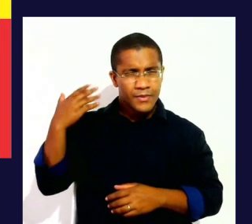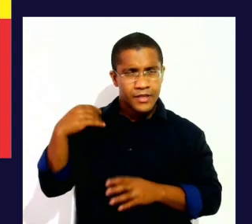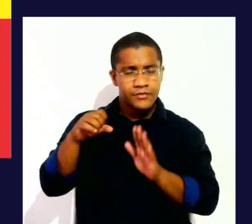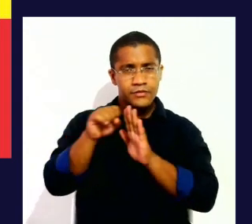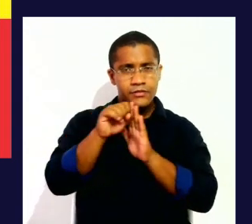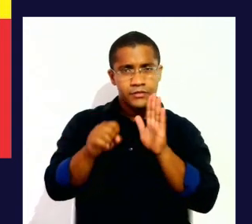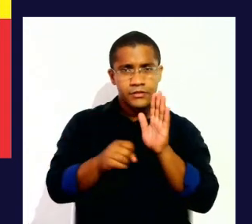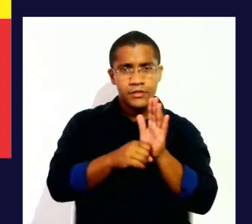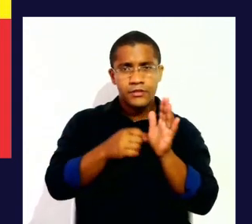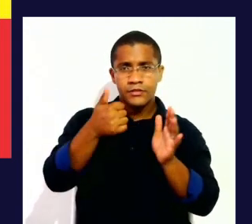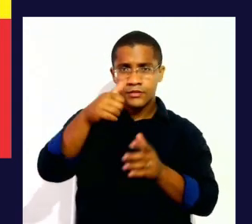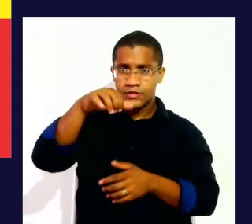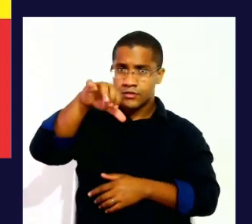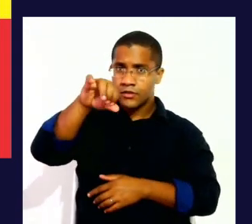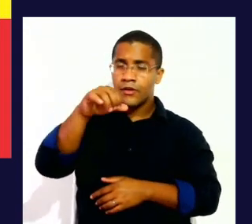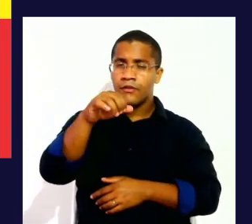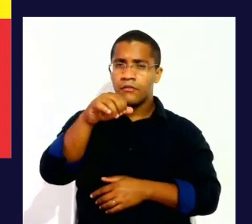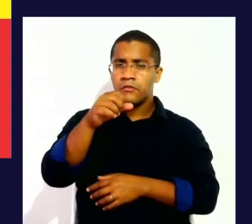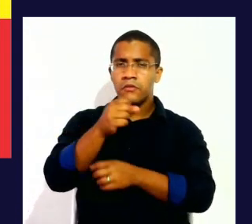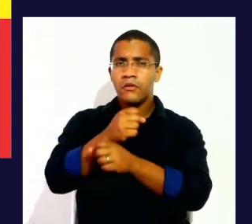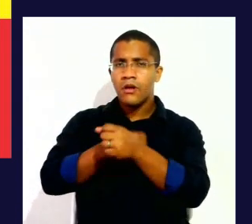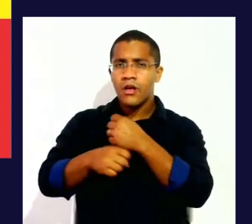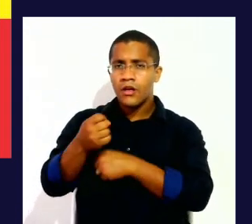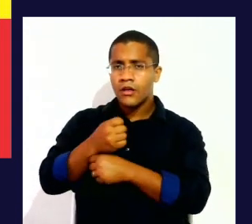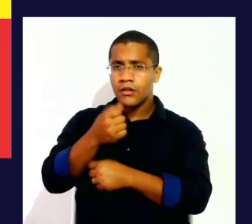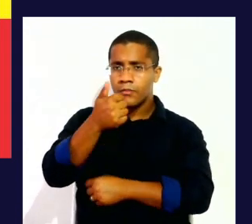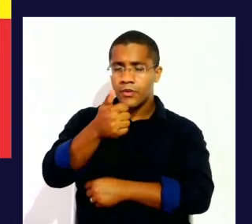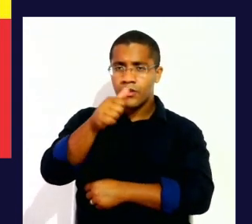século XIX, em